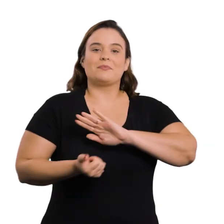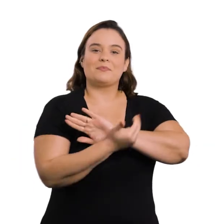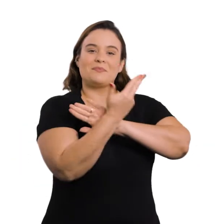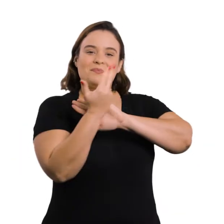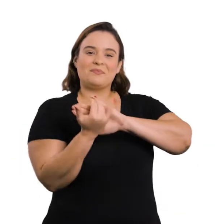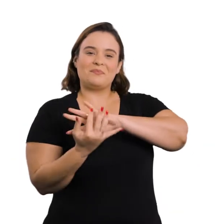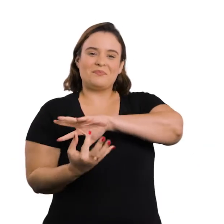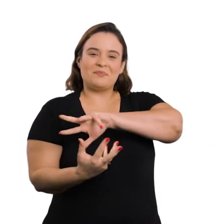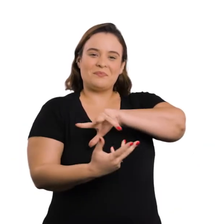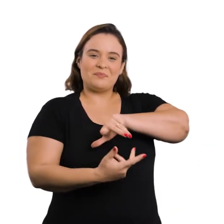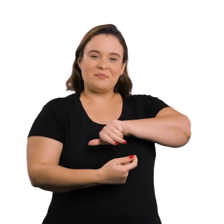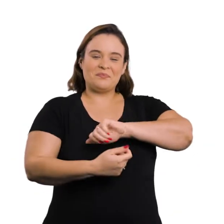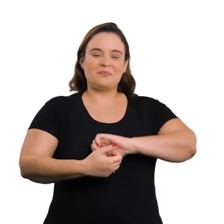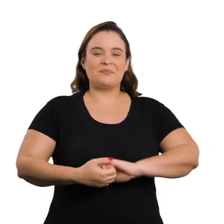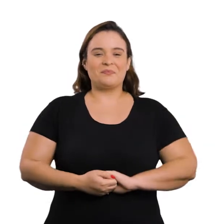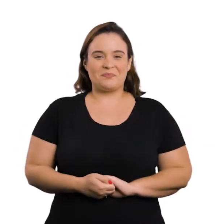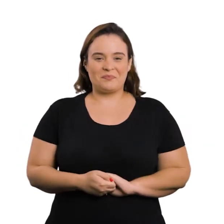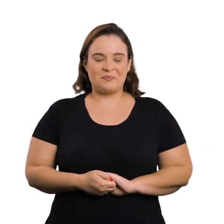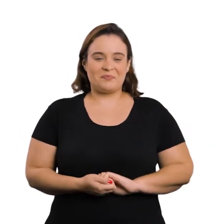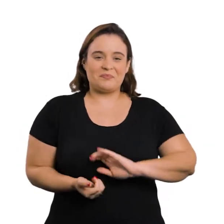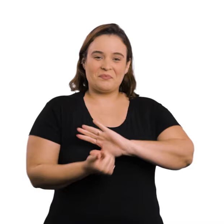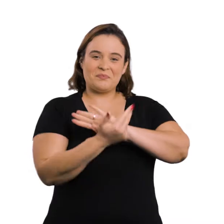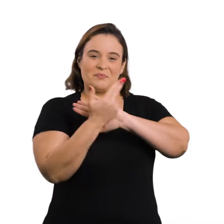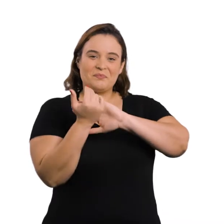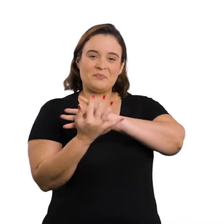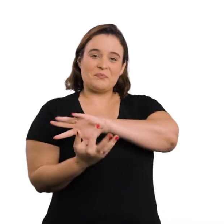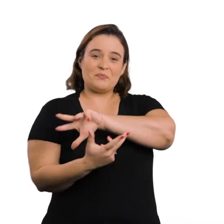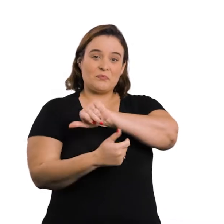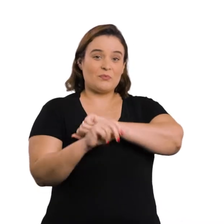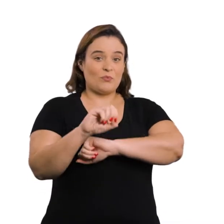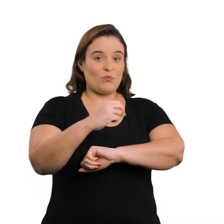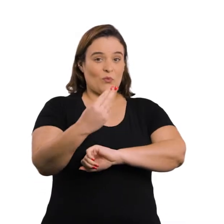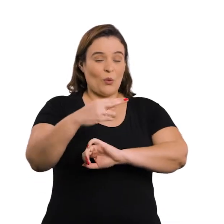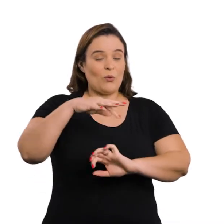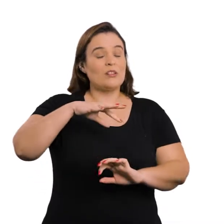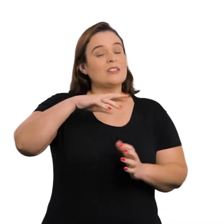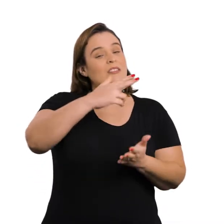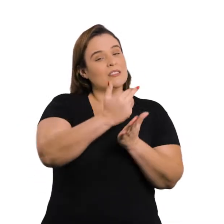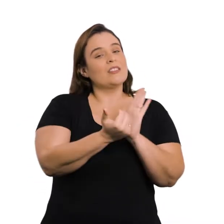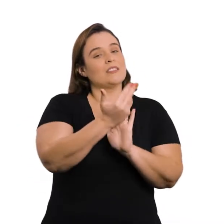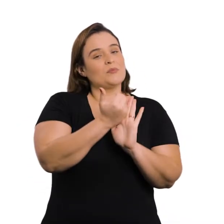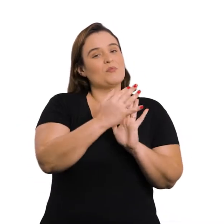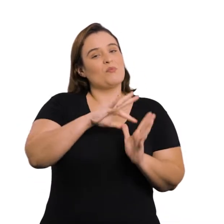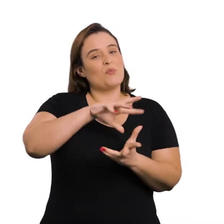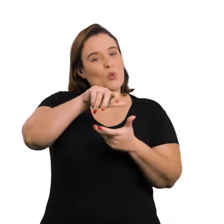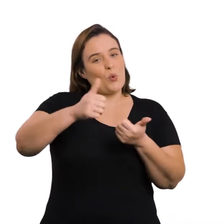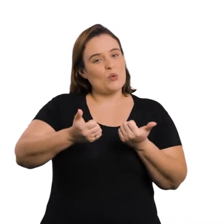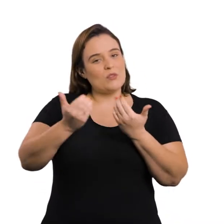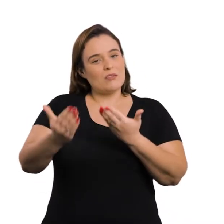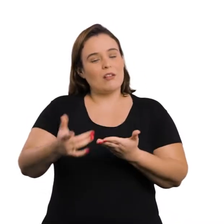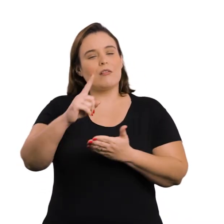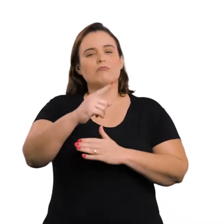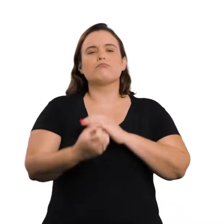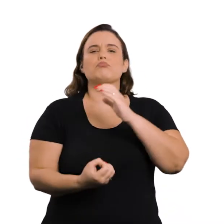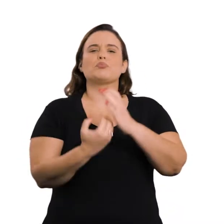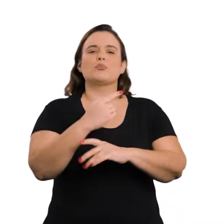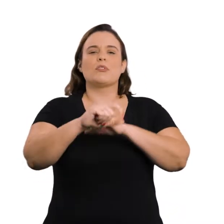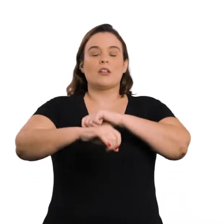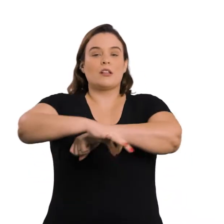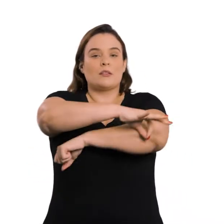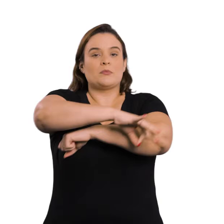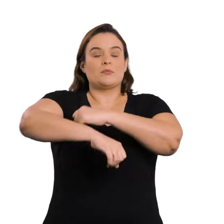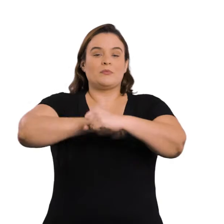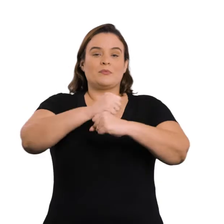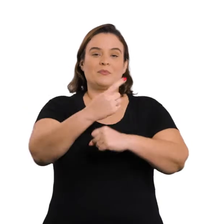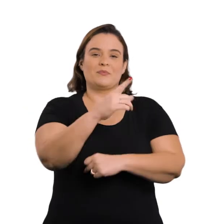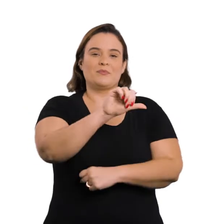Desenho universal. O desenho universal, ou desenho para todos, é um conceito criado na arquitetura na década